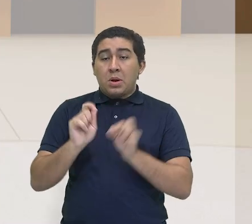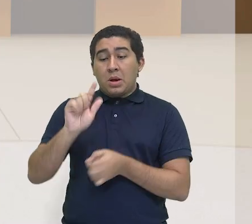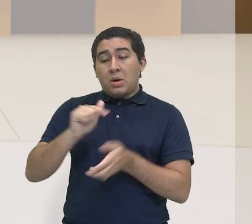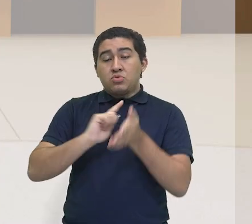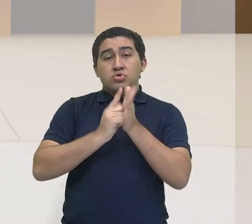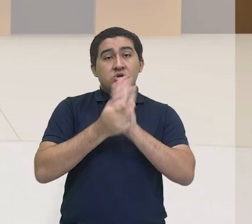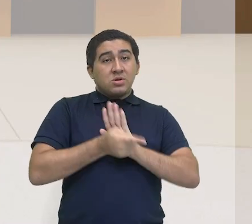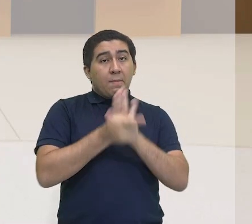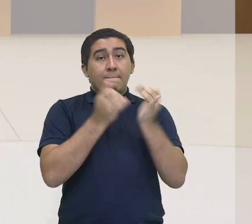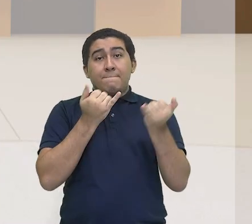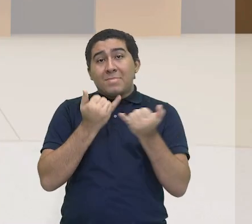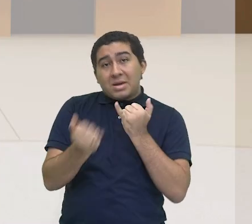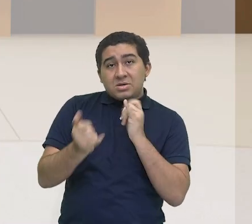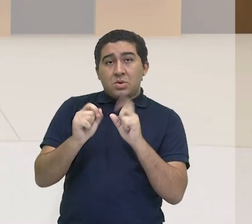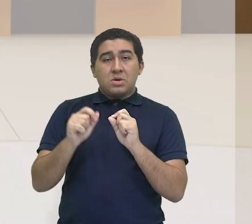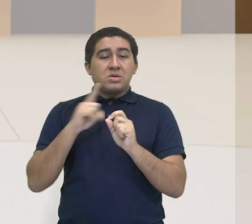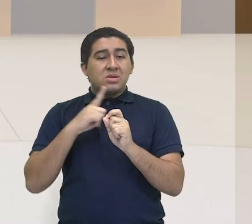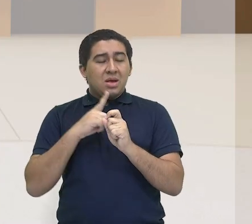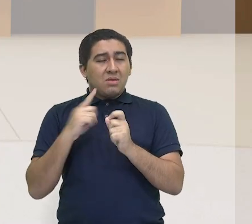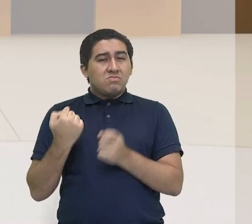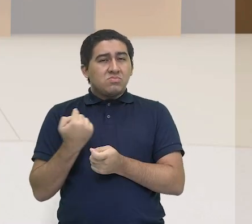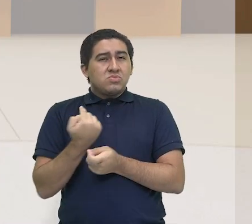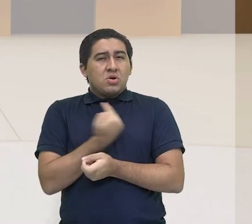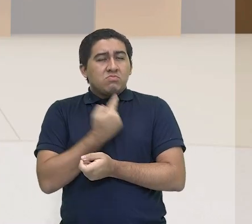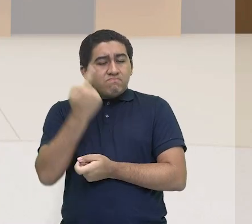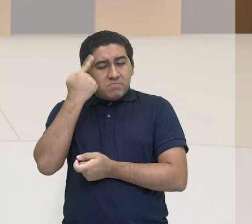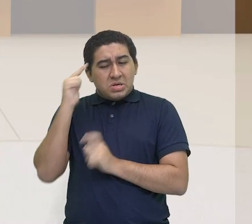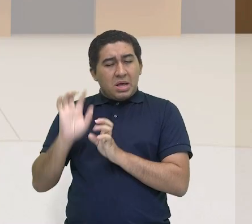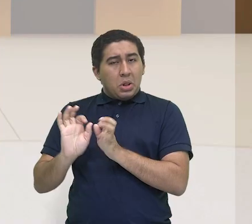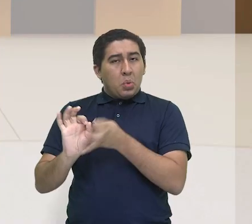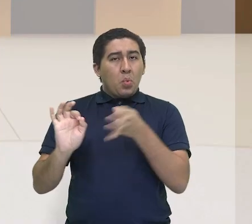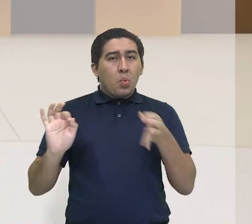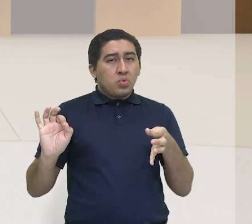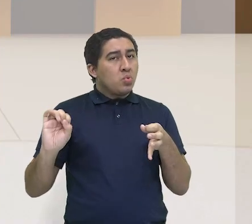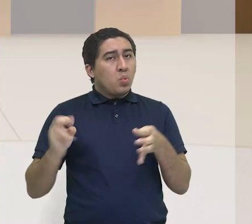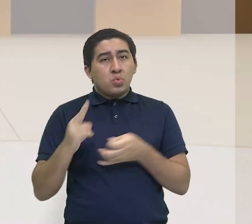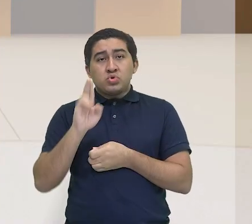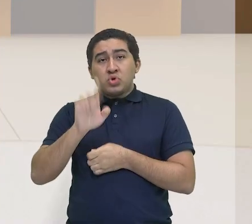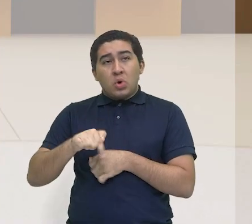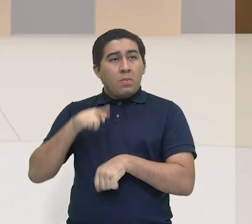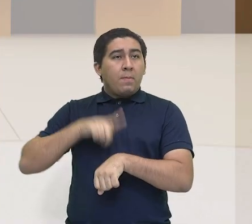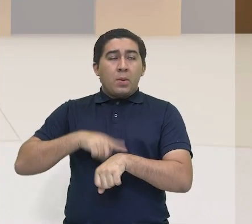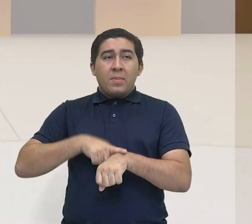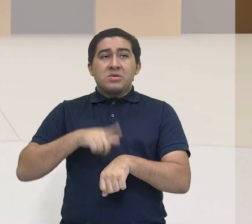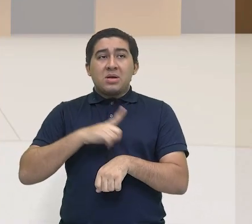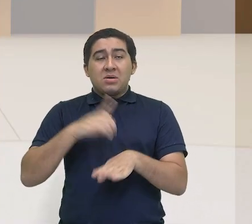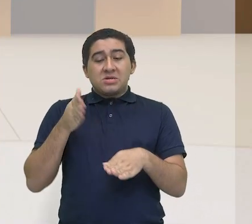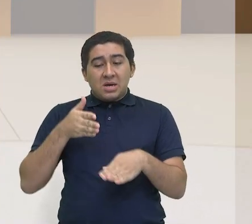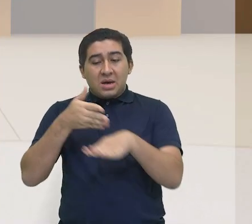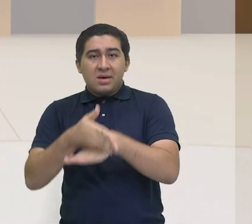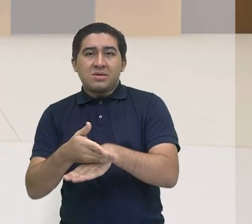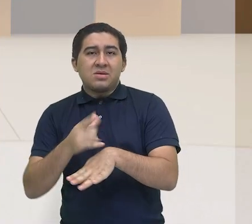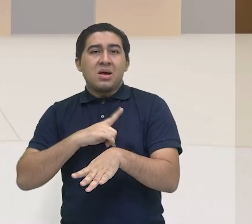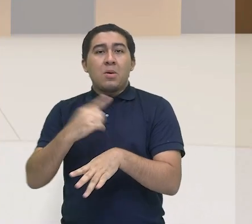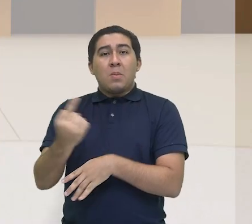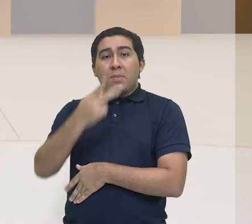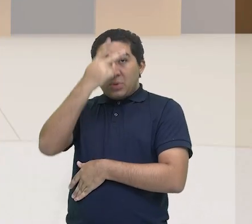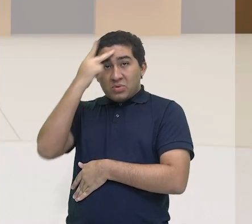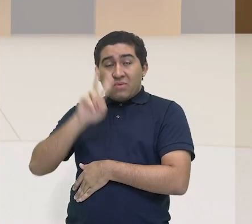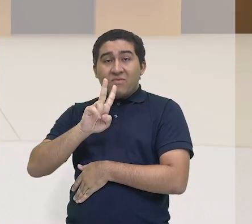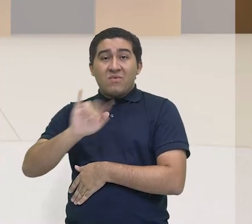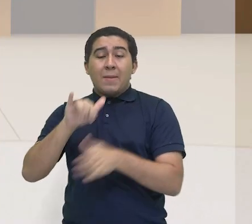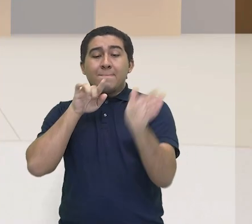que parece estar distante de nós, ou só naquele momento de chegar e estar cara a cara com alguém que vai nos